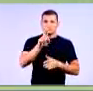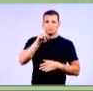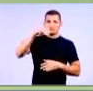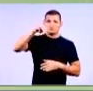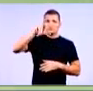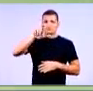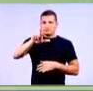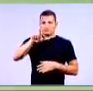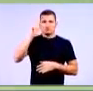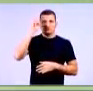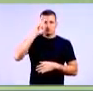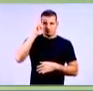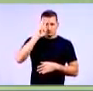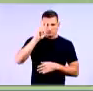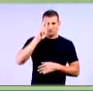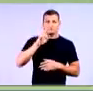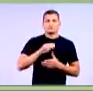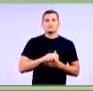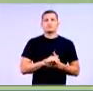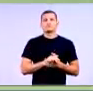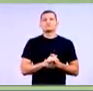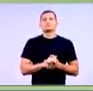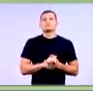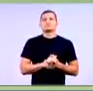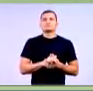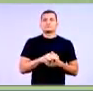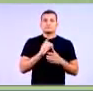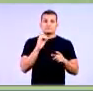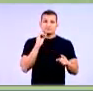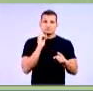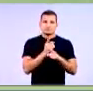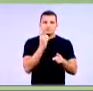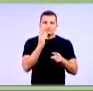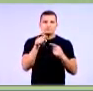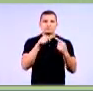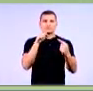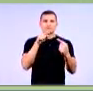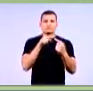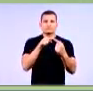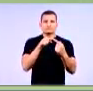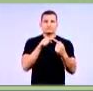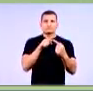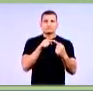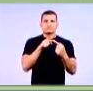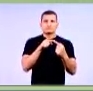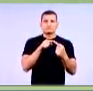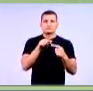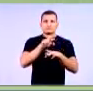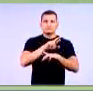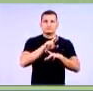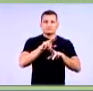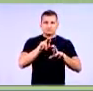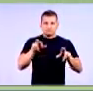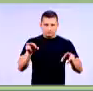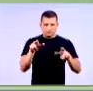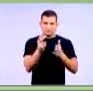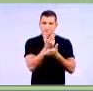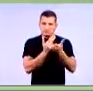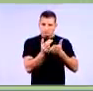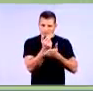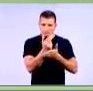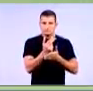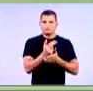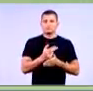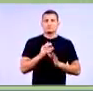Vamos relembrar essas características. Identificar os objetivos e as diferenças entre os diagramas. A